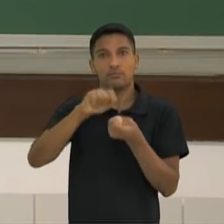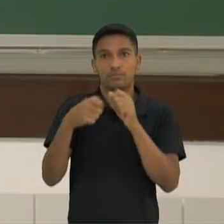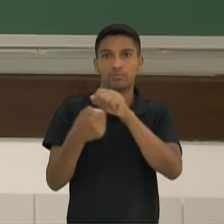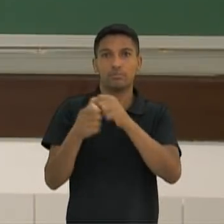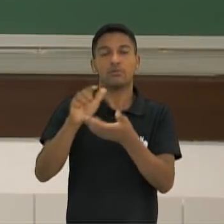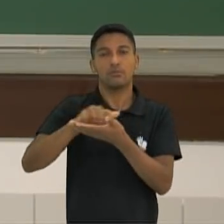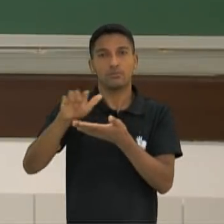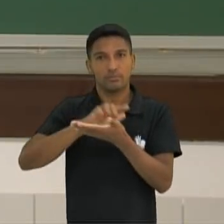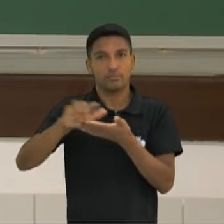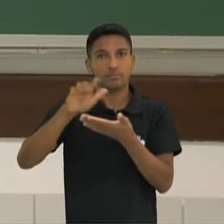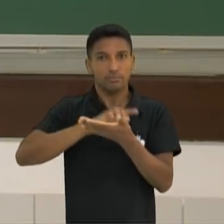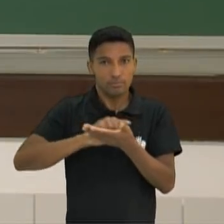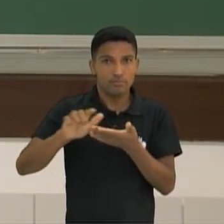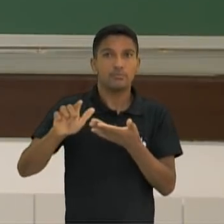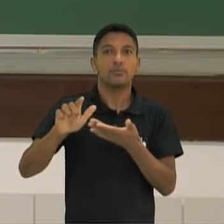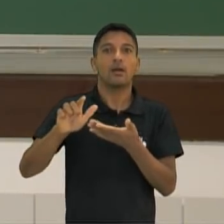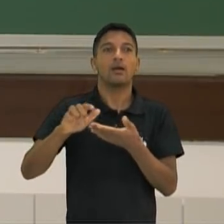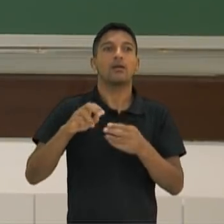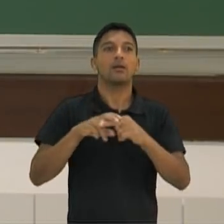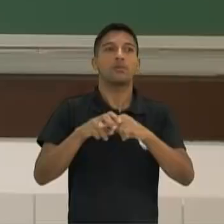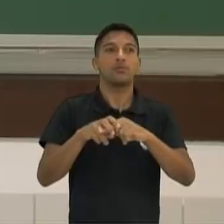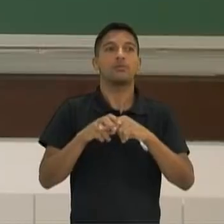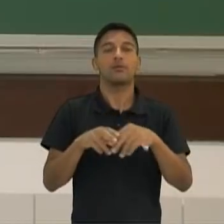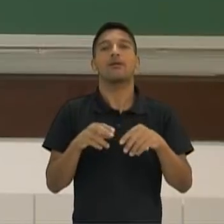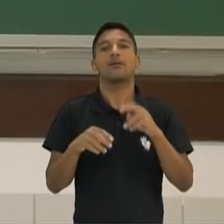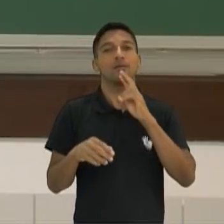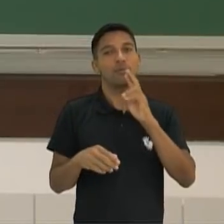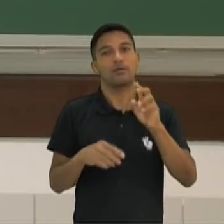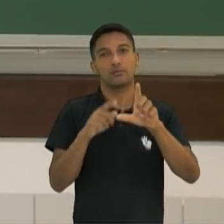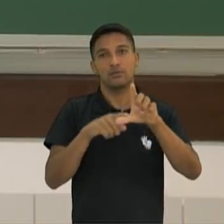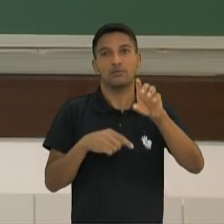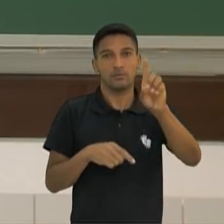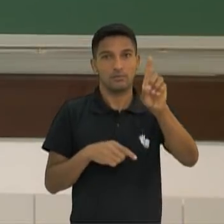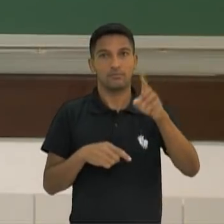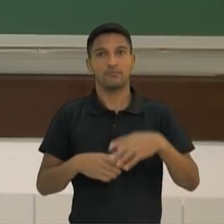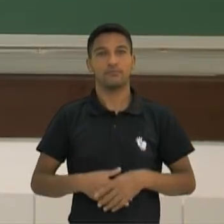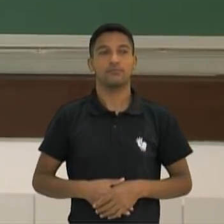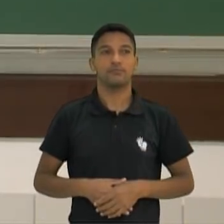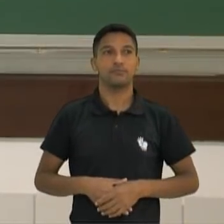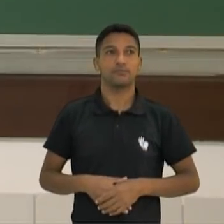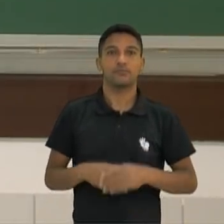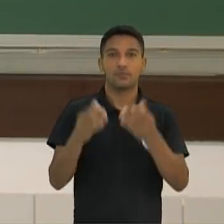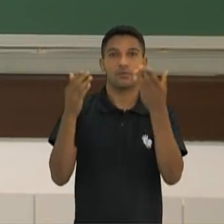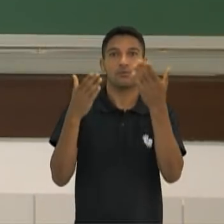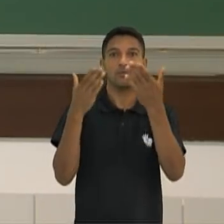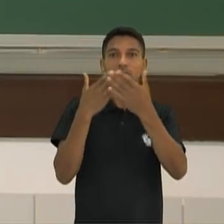É isso que acontece. Por isso que temos que marcar a alternativa letra D. Hoje, o que